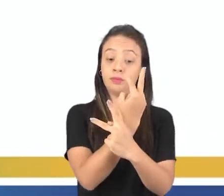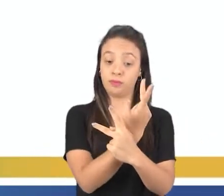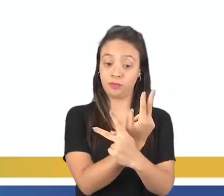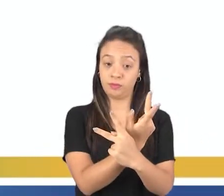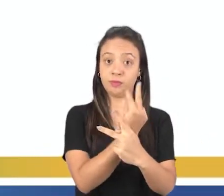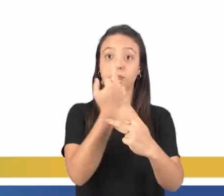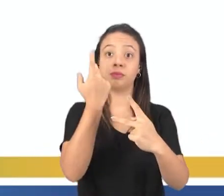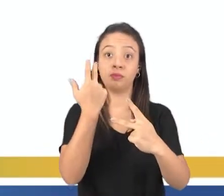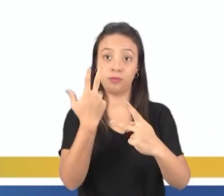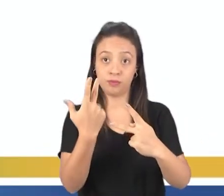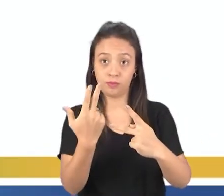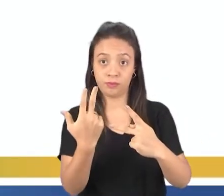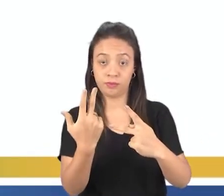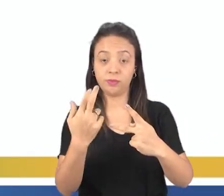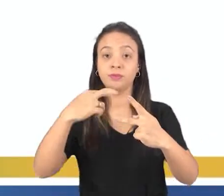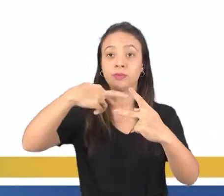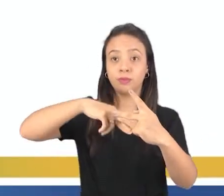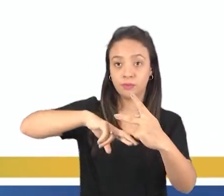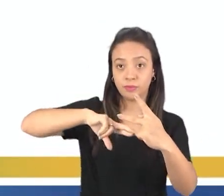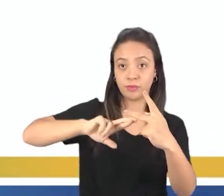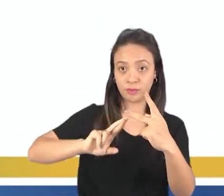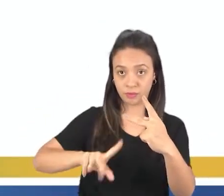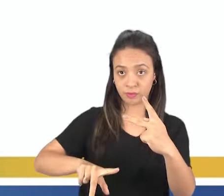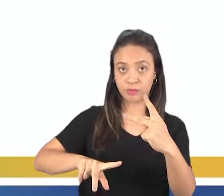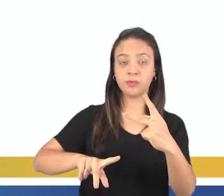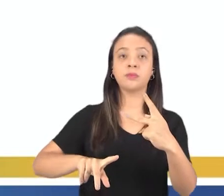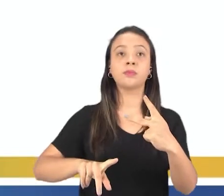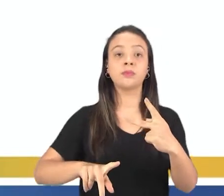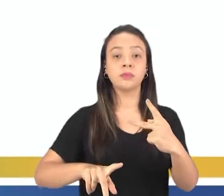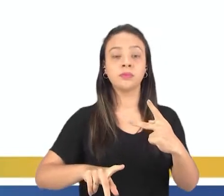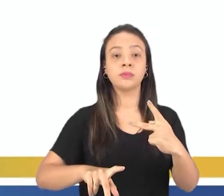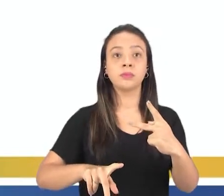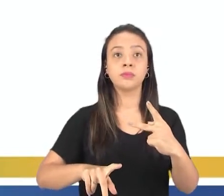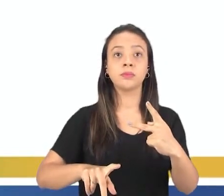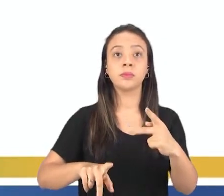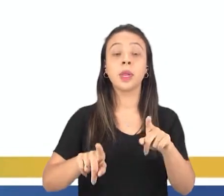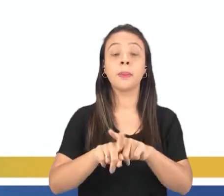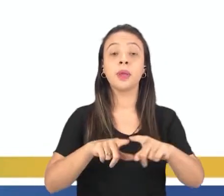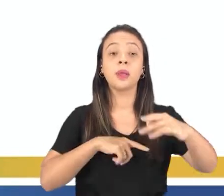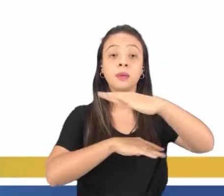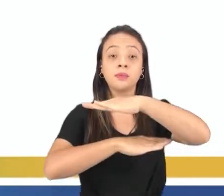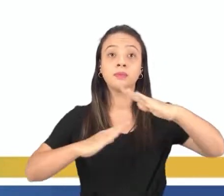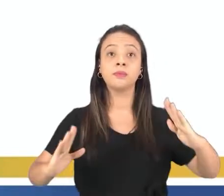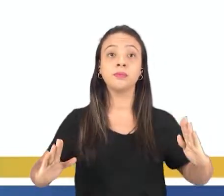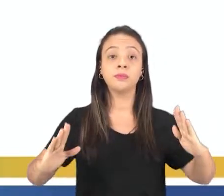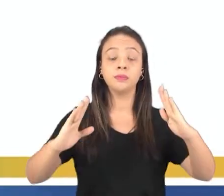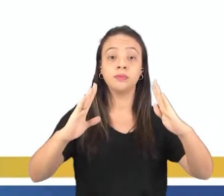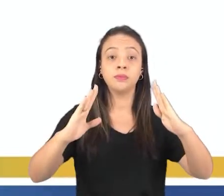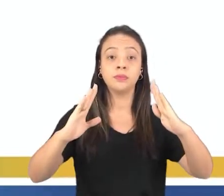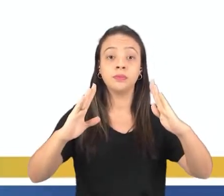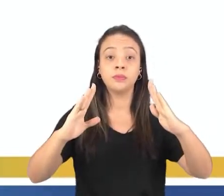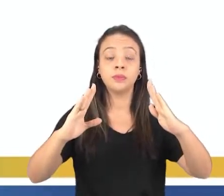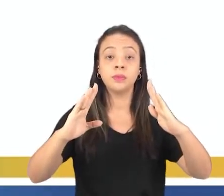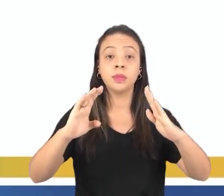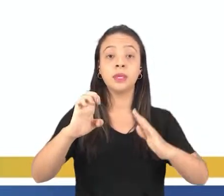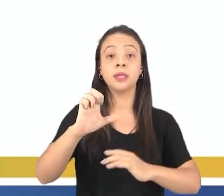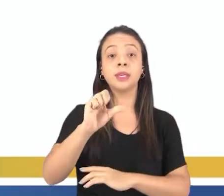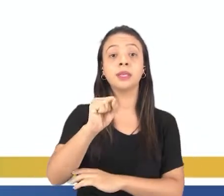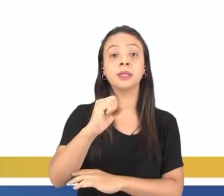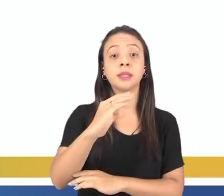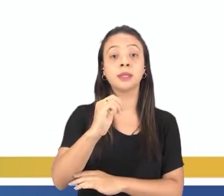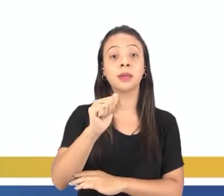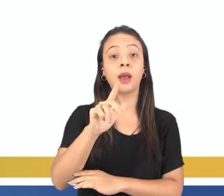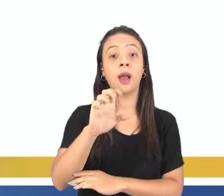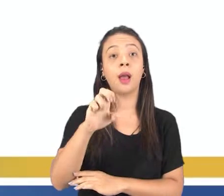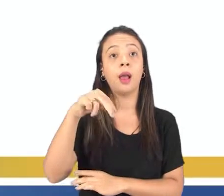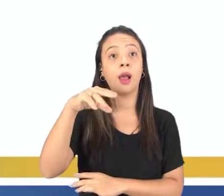de lados congruentes, ou seja, de mesma medida de comprimento. E nós também temos um trapézio escaleno, é um trapézio que